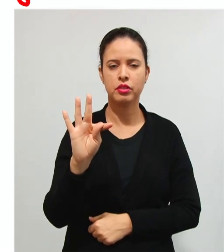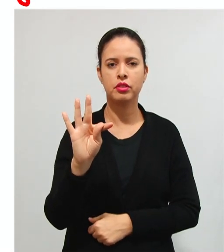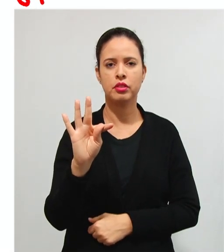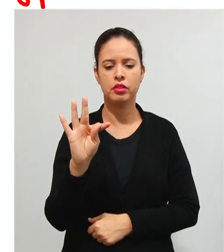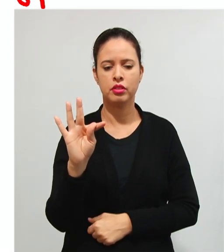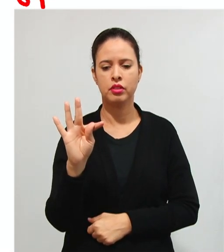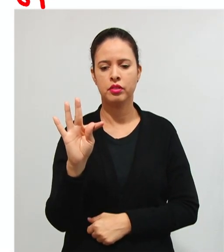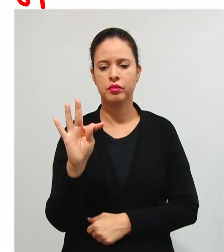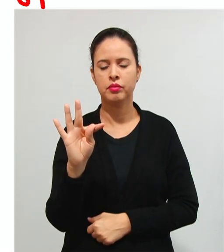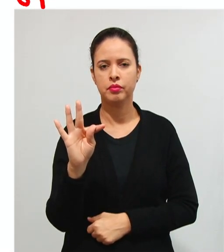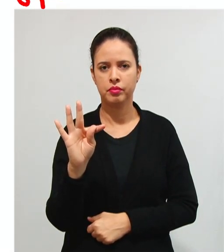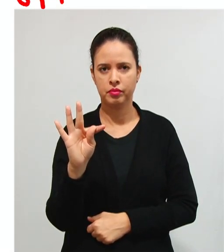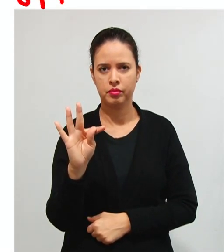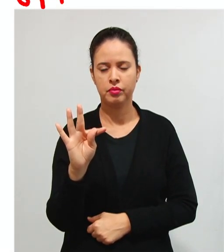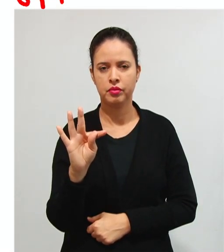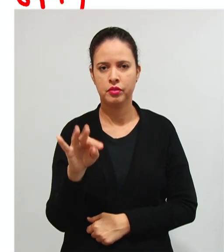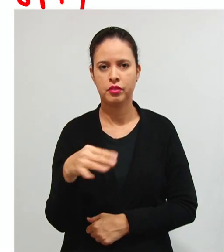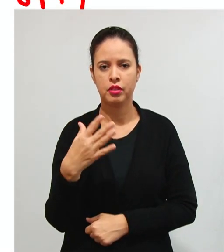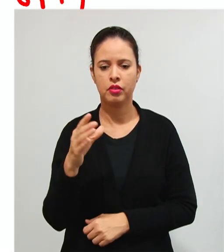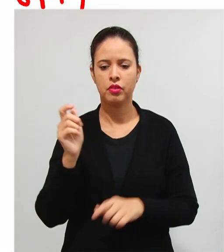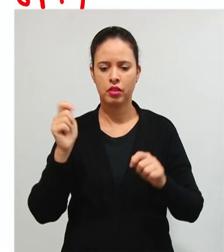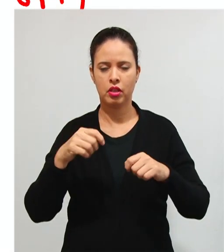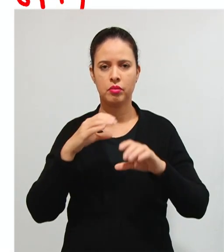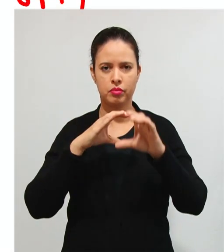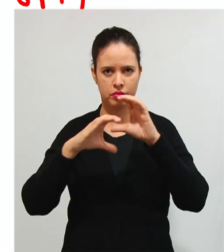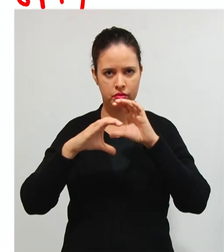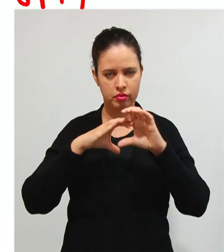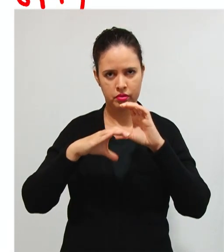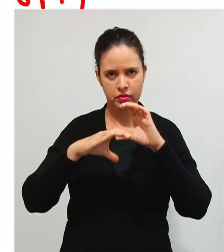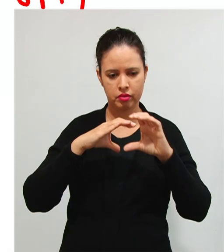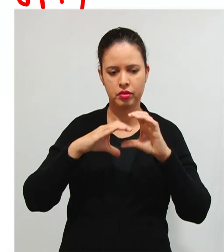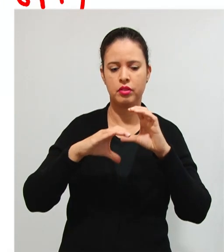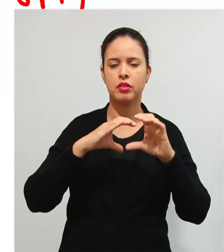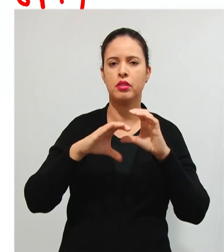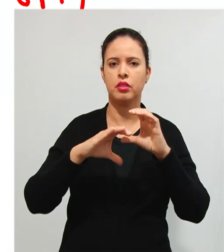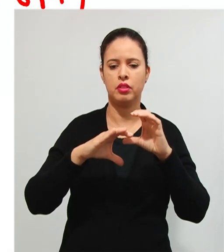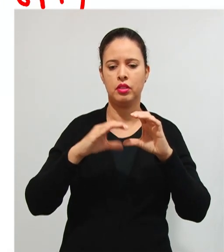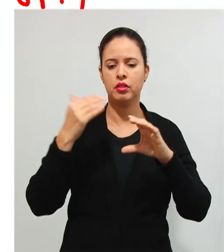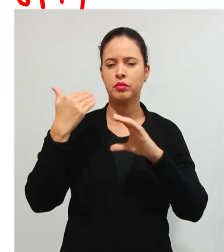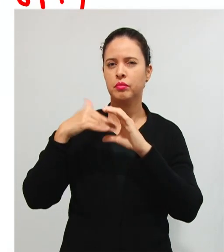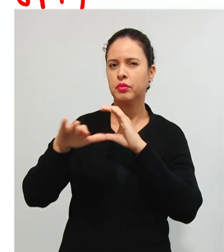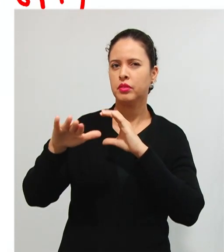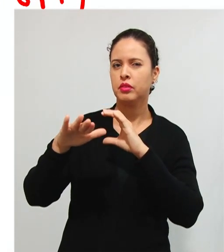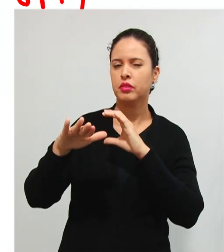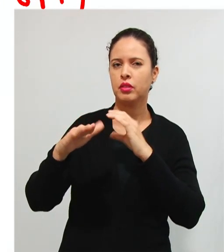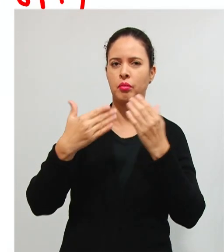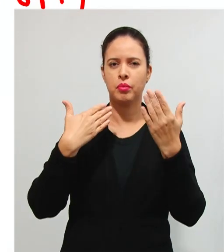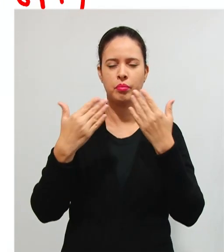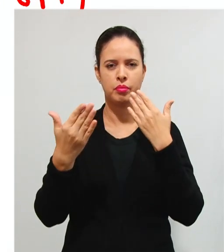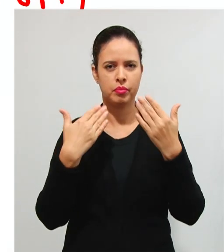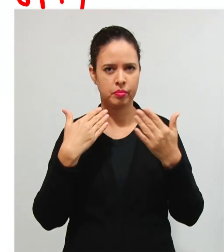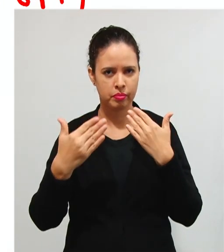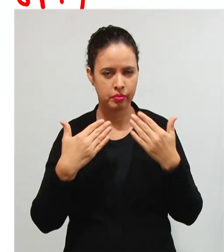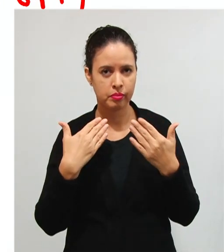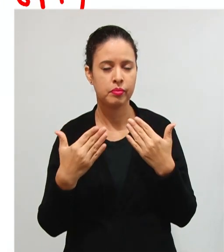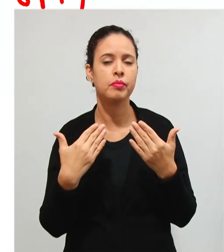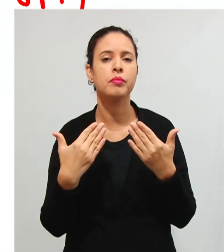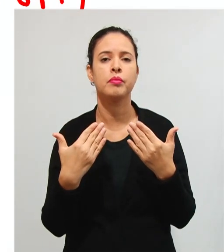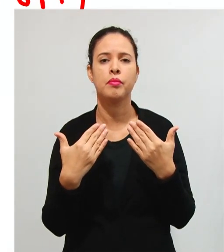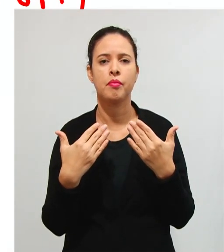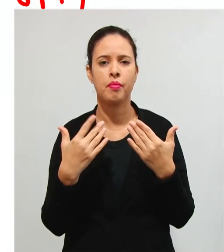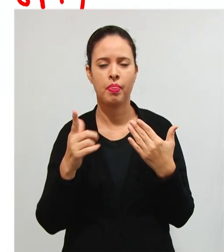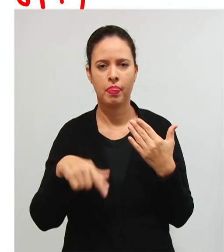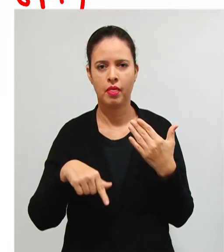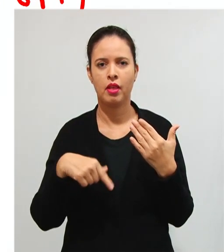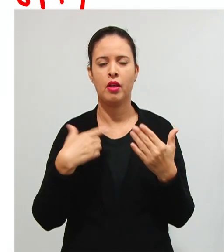GPT, ou seja, você pode se comunicar com o mensageiro como se estivesse conversando, como se você estivesse numa conversa